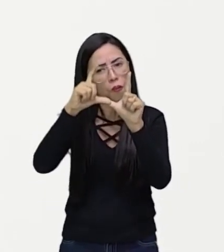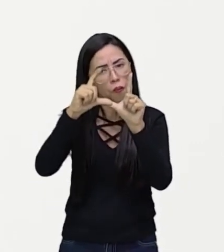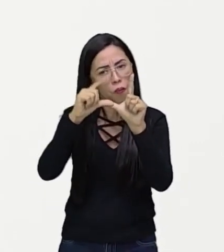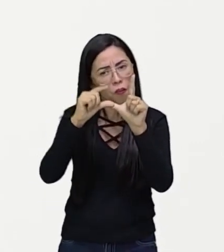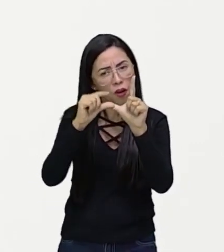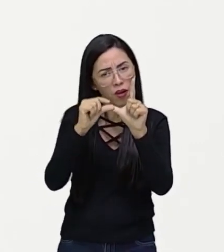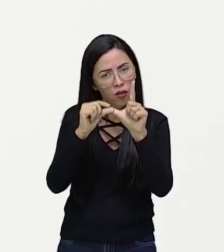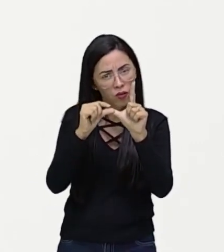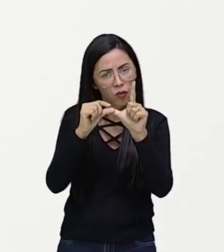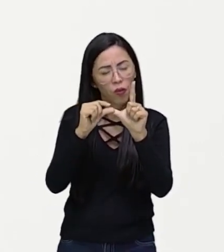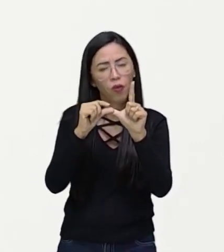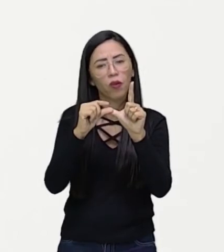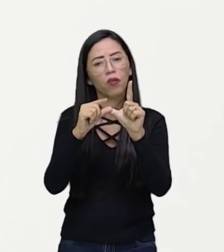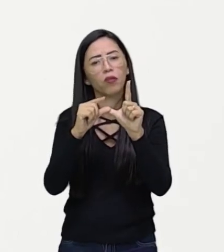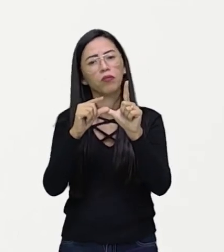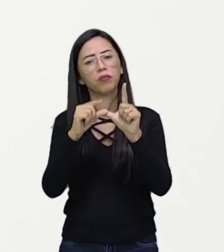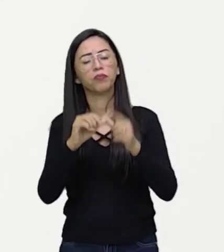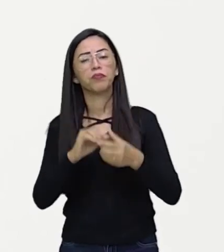menor.